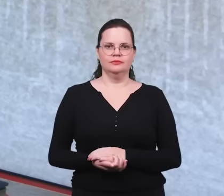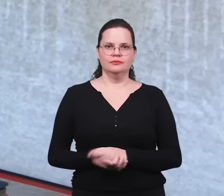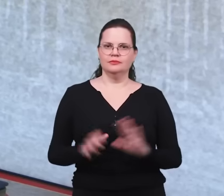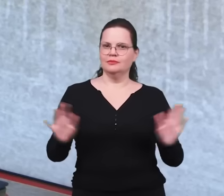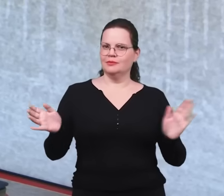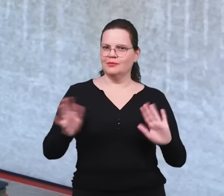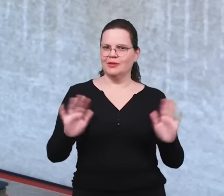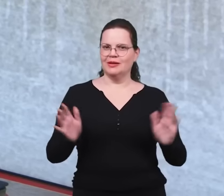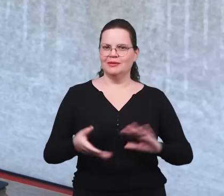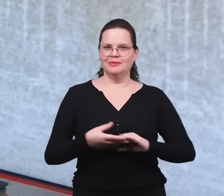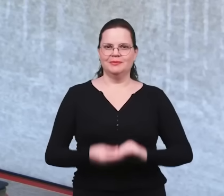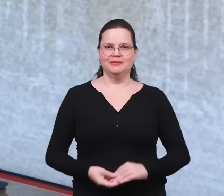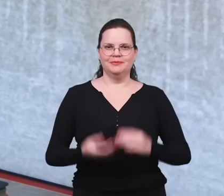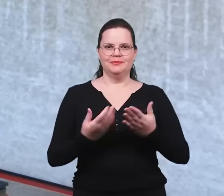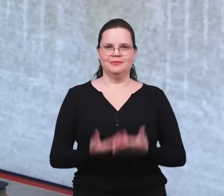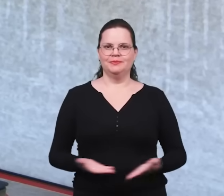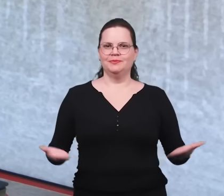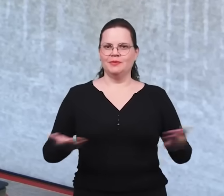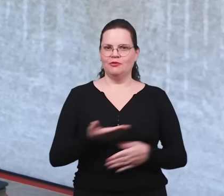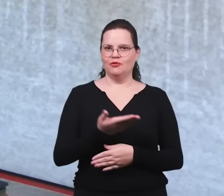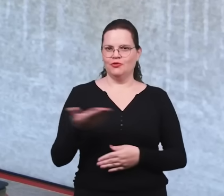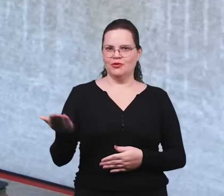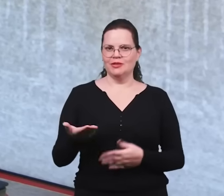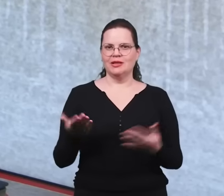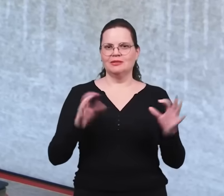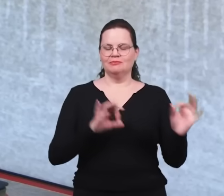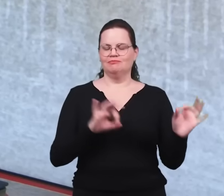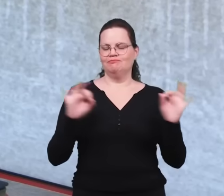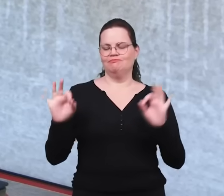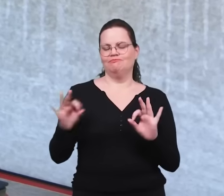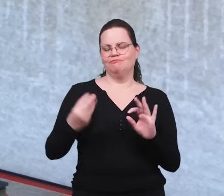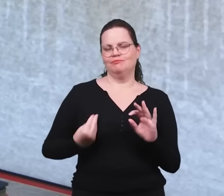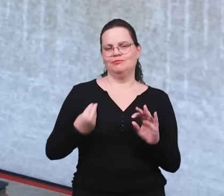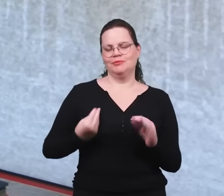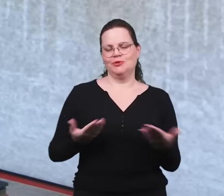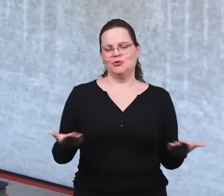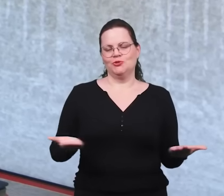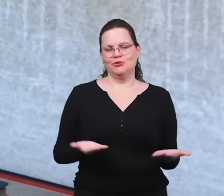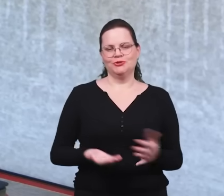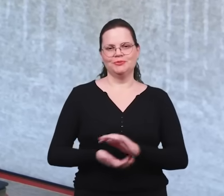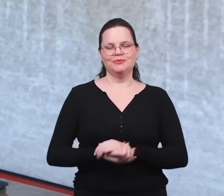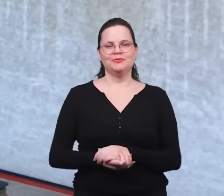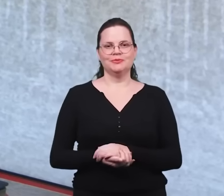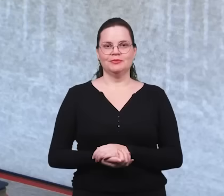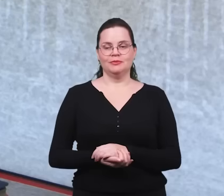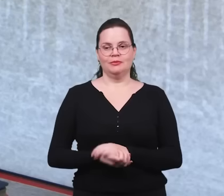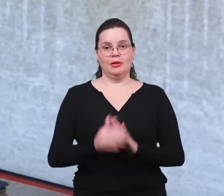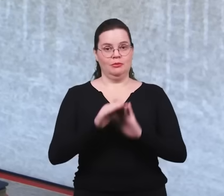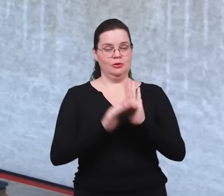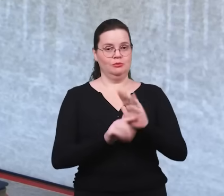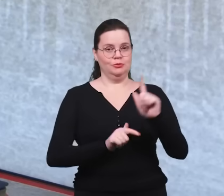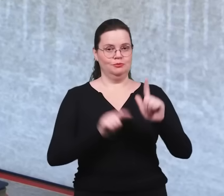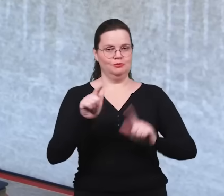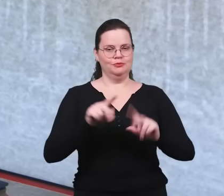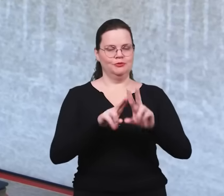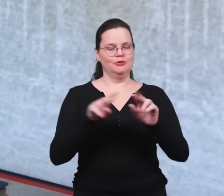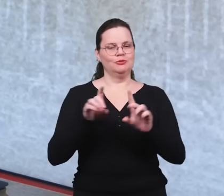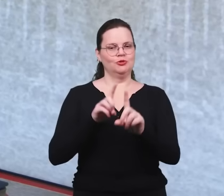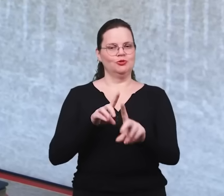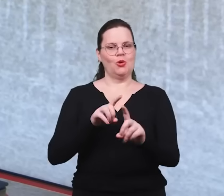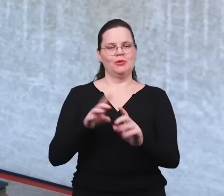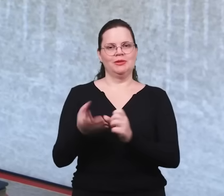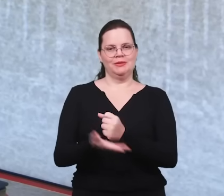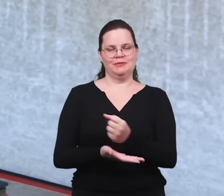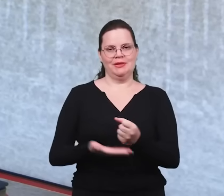Olá, eu quero cumprimentar o senhor, a senhora, você que está participando conosco hoje mais uma vez do programa Doutrinas Básicas. E